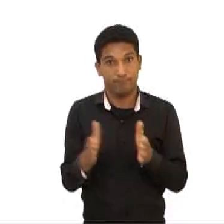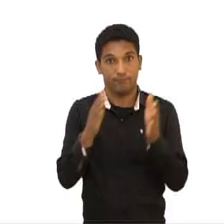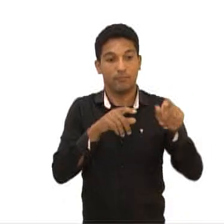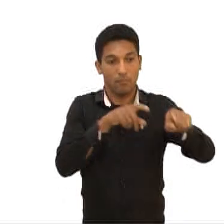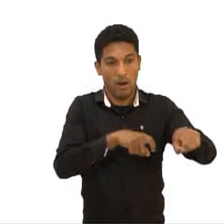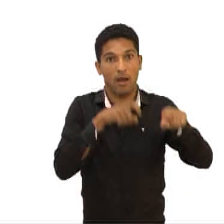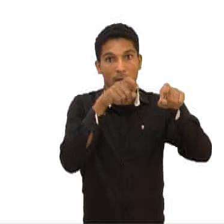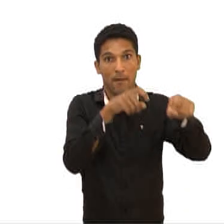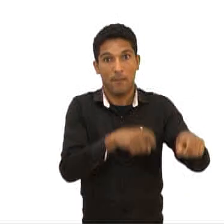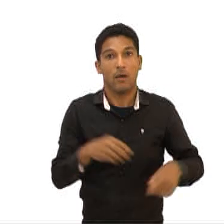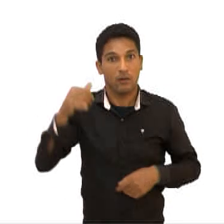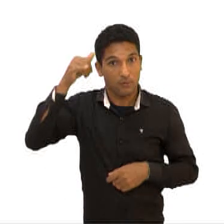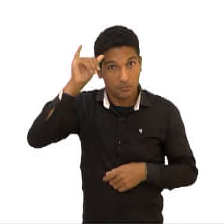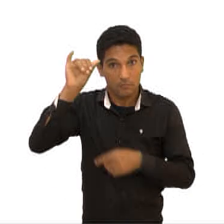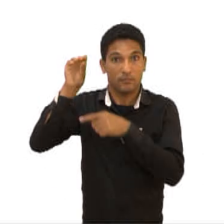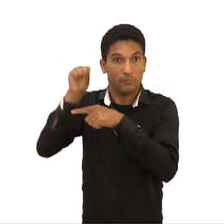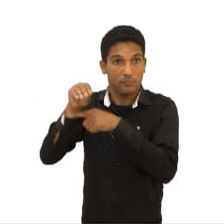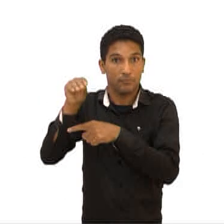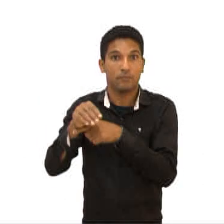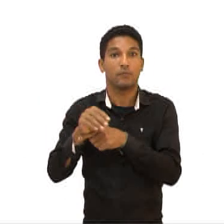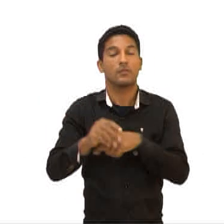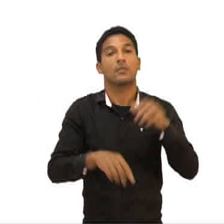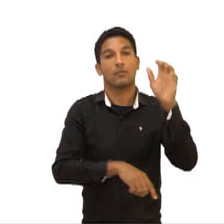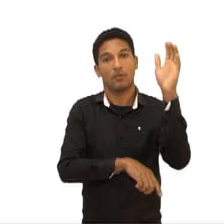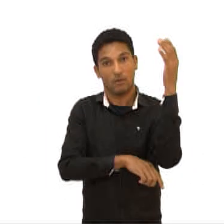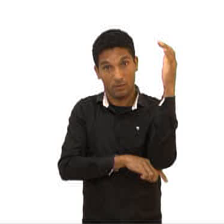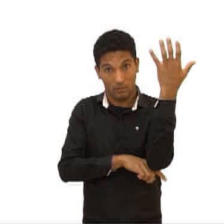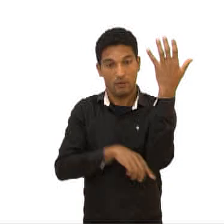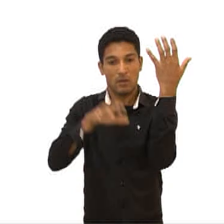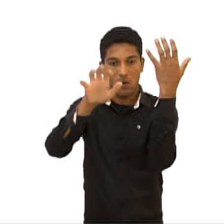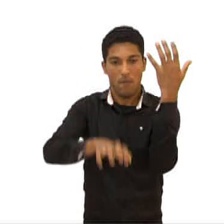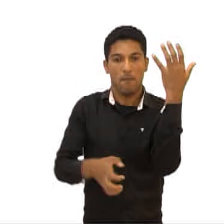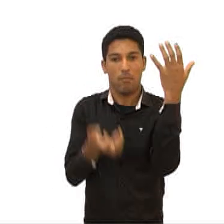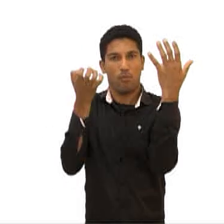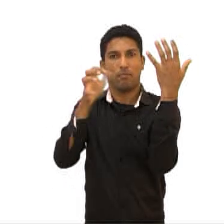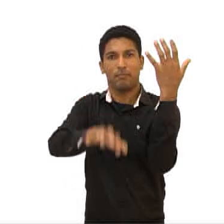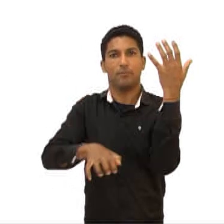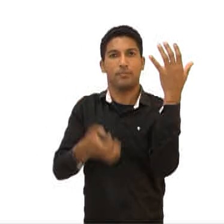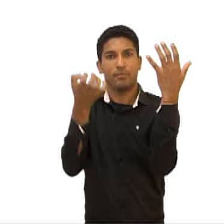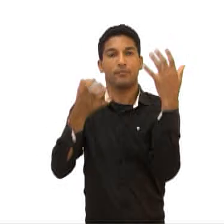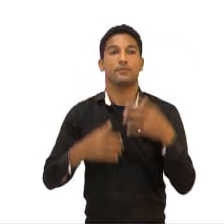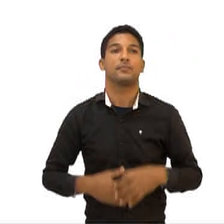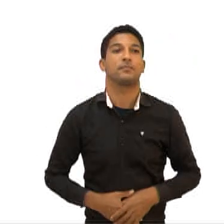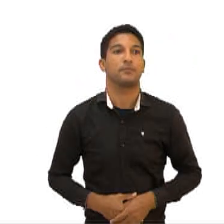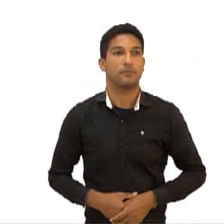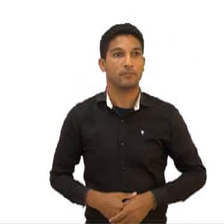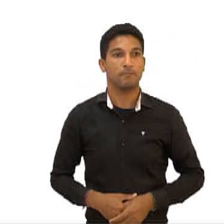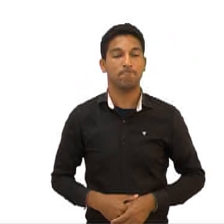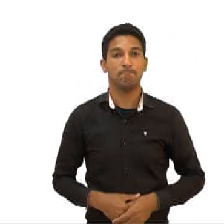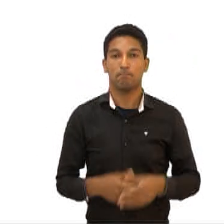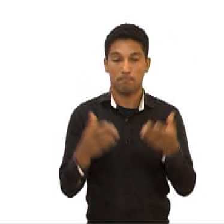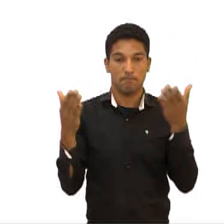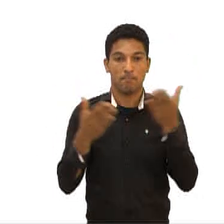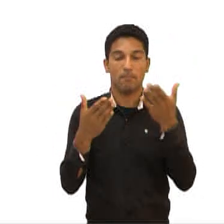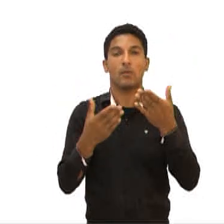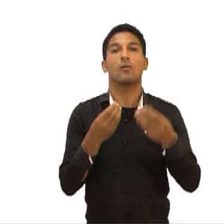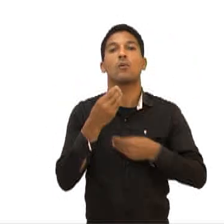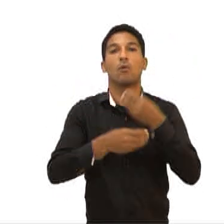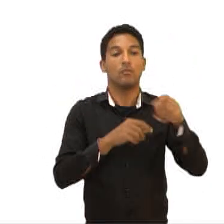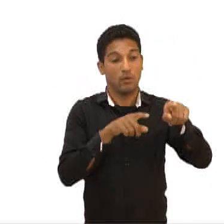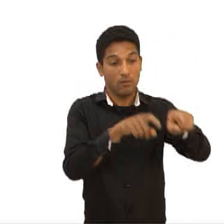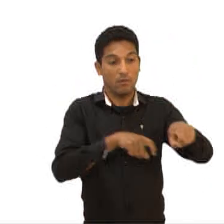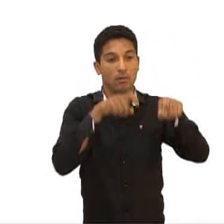A agricultura na Ásia, né, de um modo geral, o principal foco na agricultura encontra-se no Sudeste Asiático. A gente viu, né, o